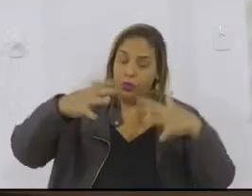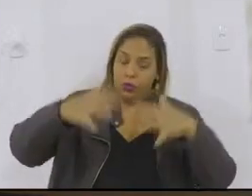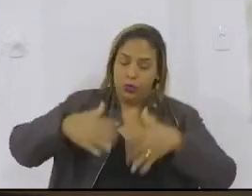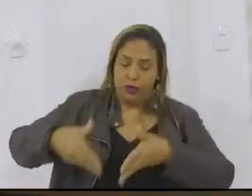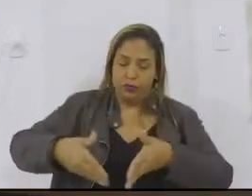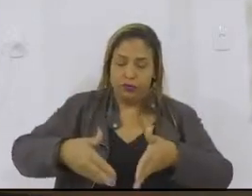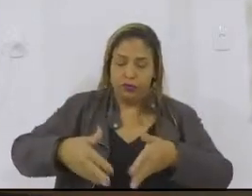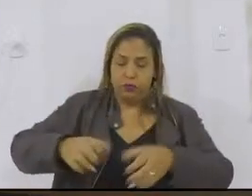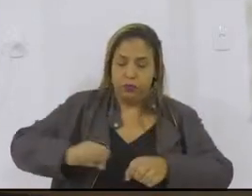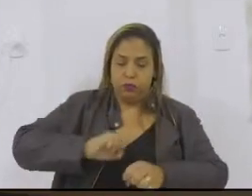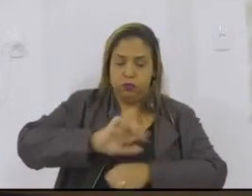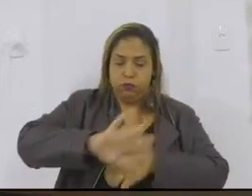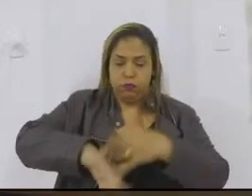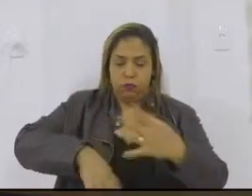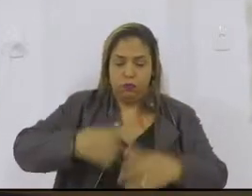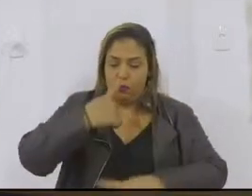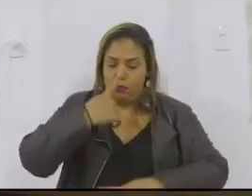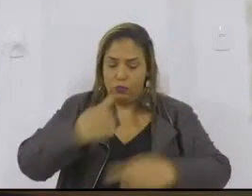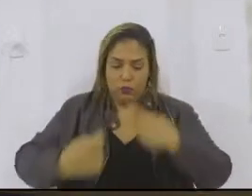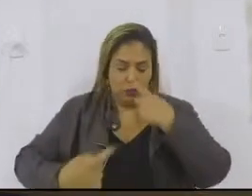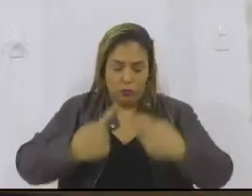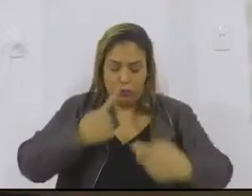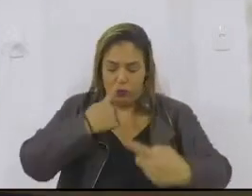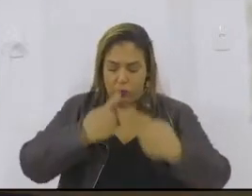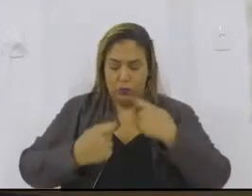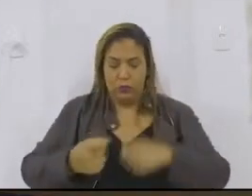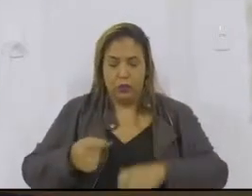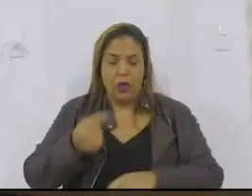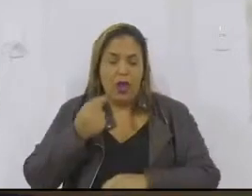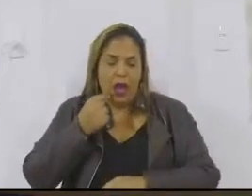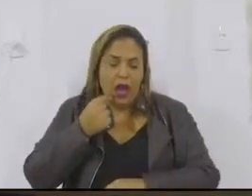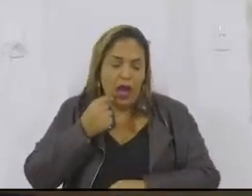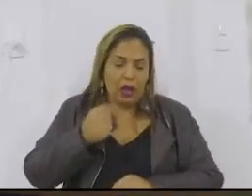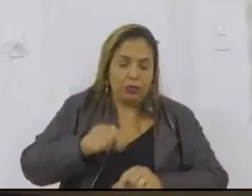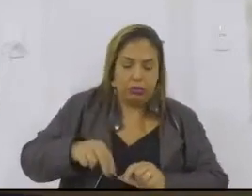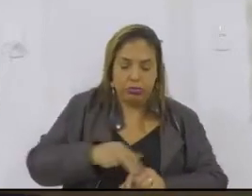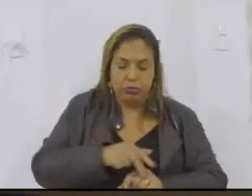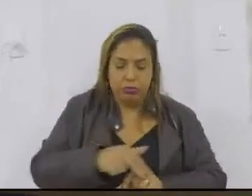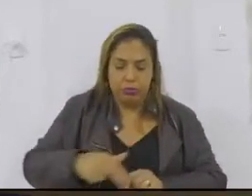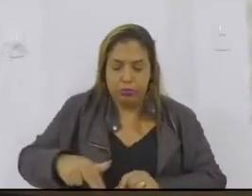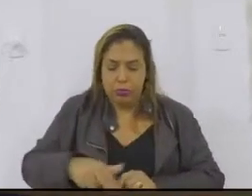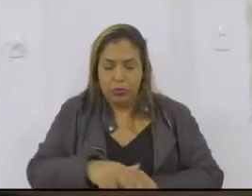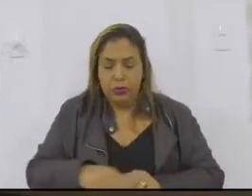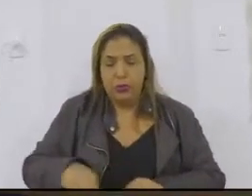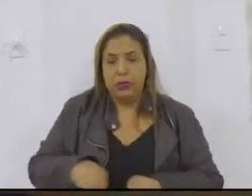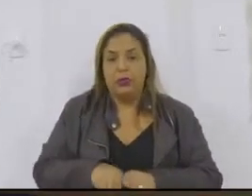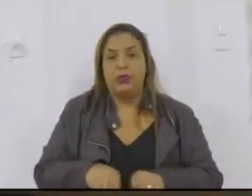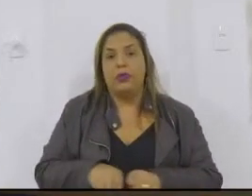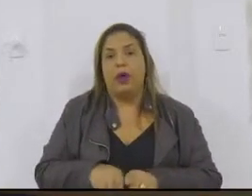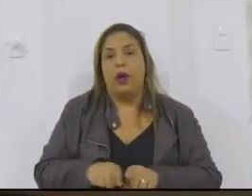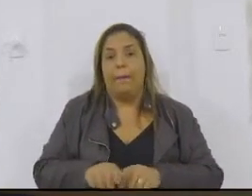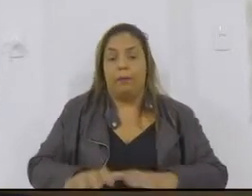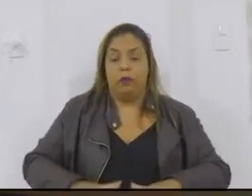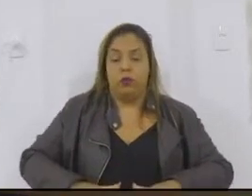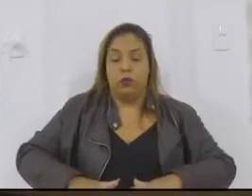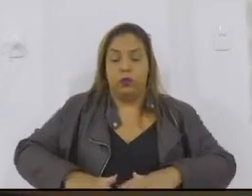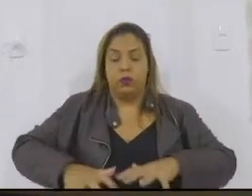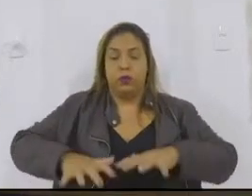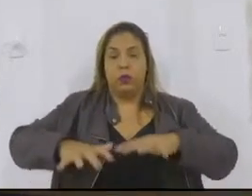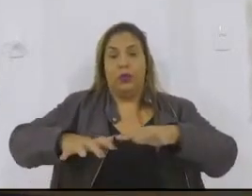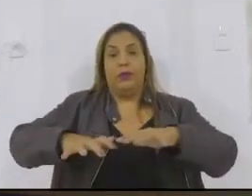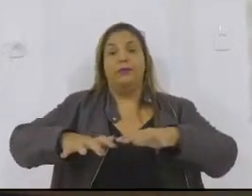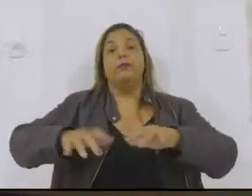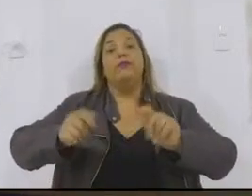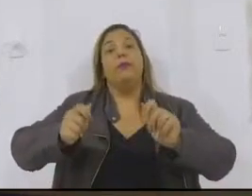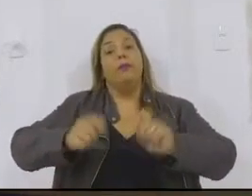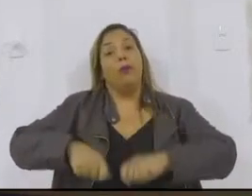de insetos e roedores, gera insegurança aos que transitam pela via e acarreta pontos de alagamento, chegando até a comprometer